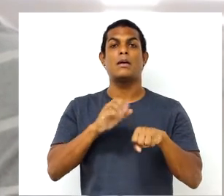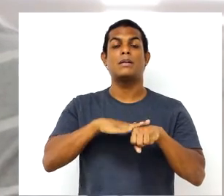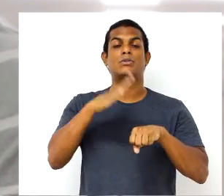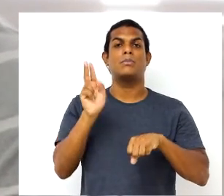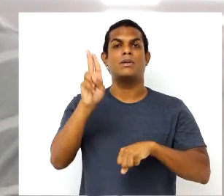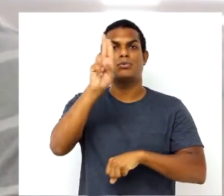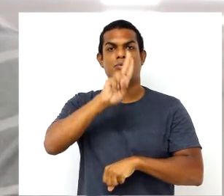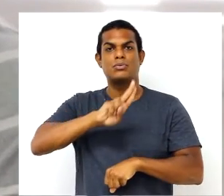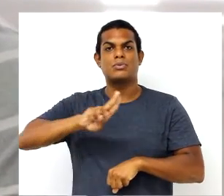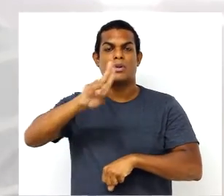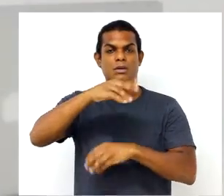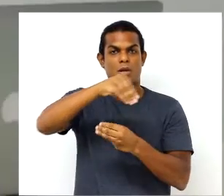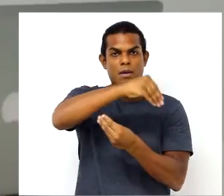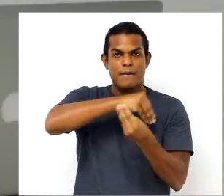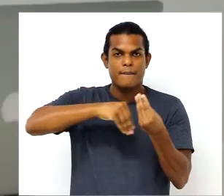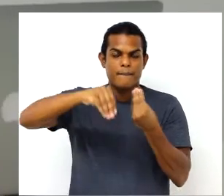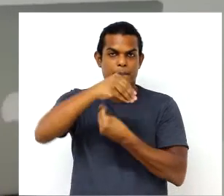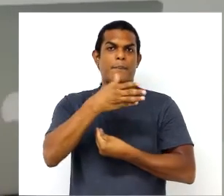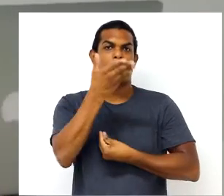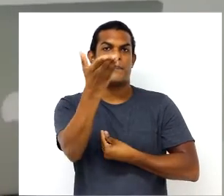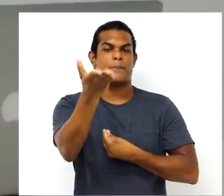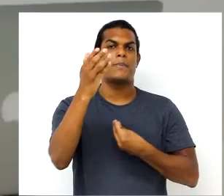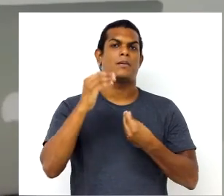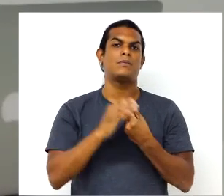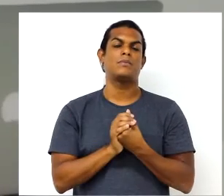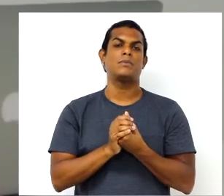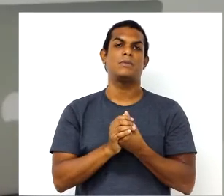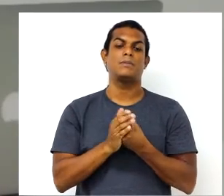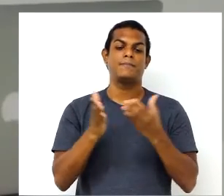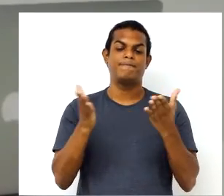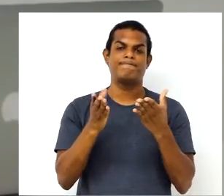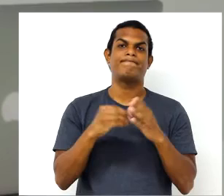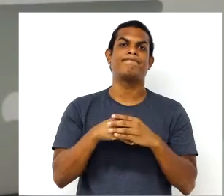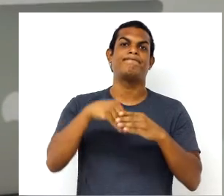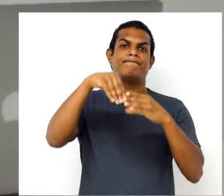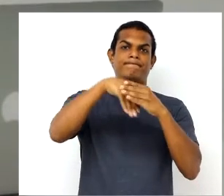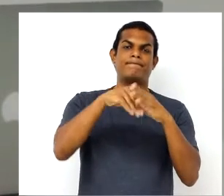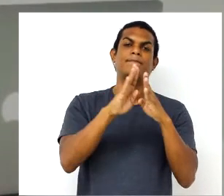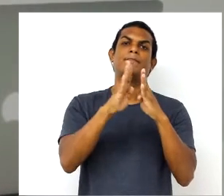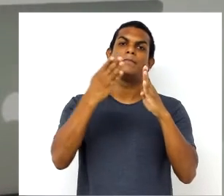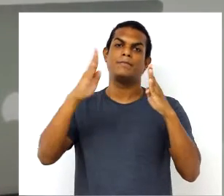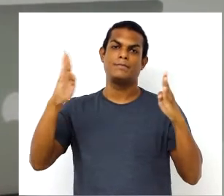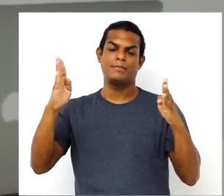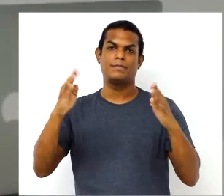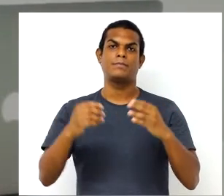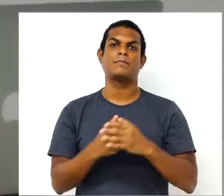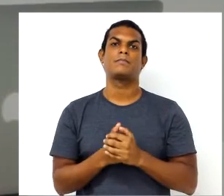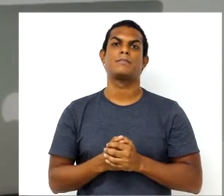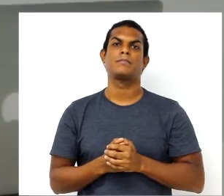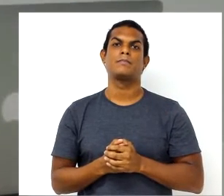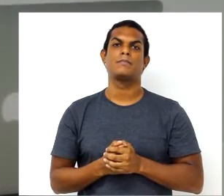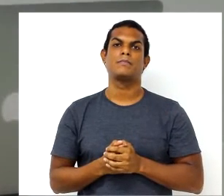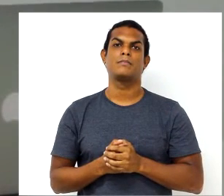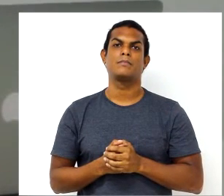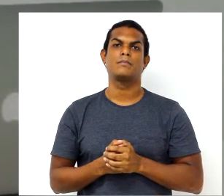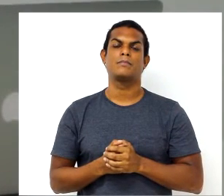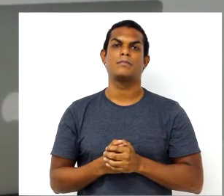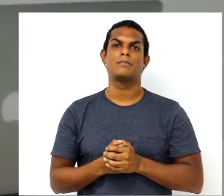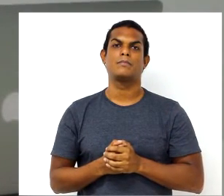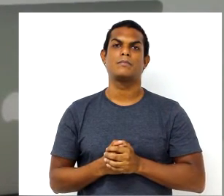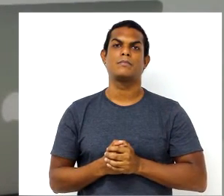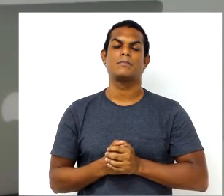caso, na biblioteca. Para fazer um exercício que tente dar conta do conteúdo que a gente trabalhou